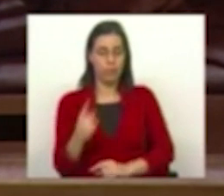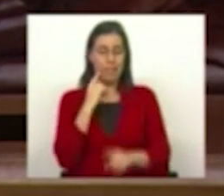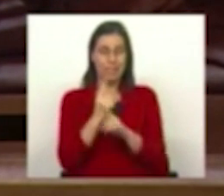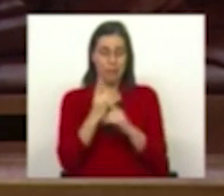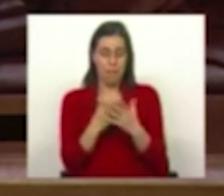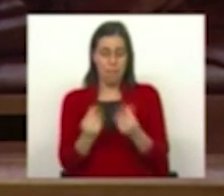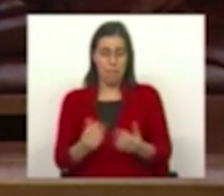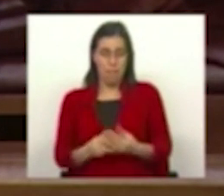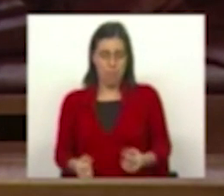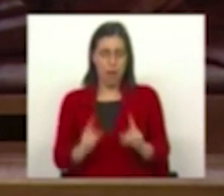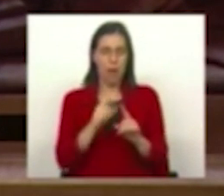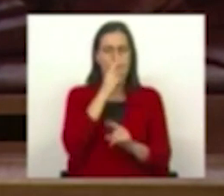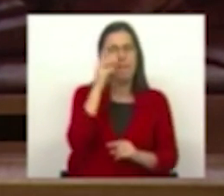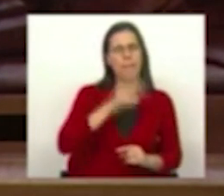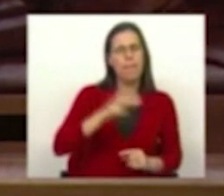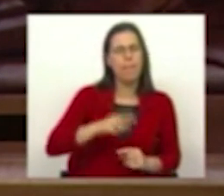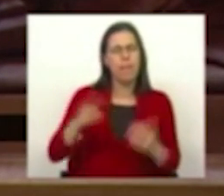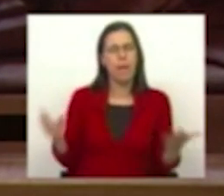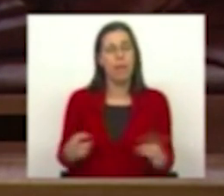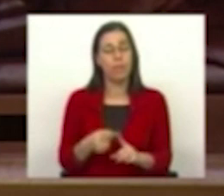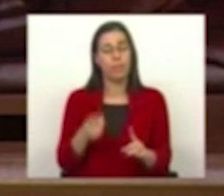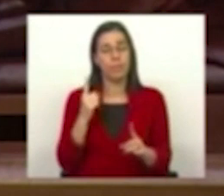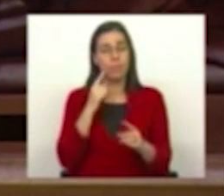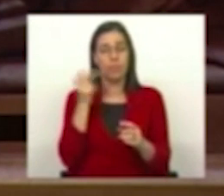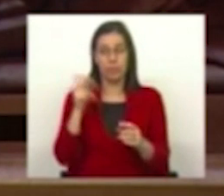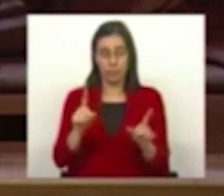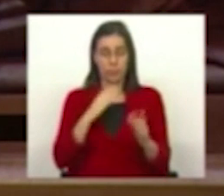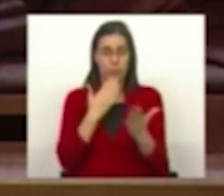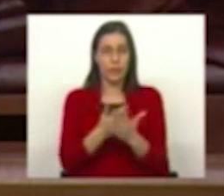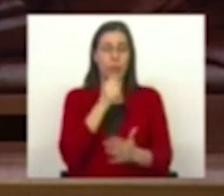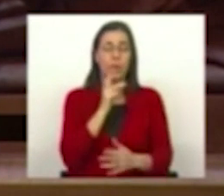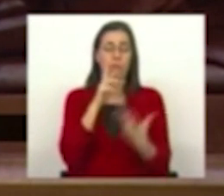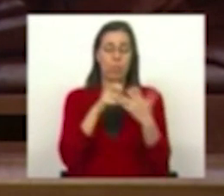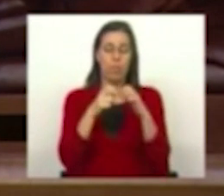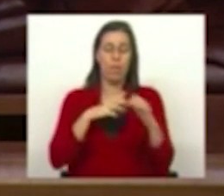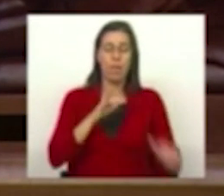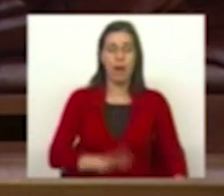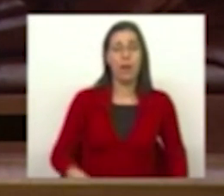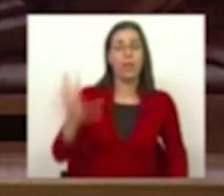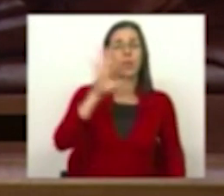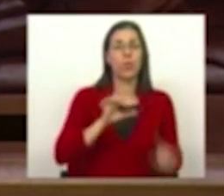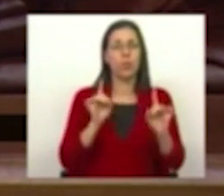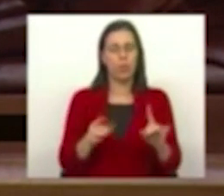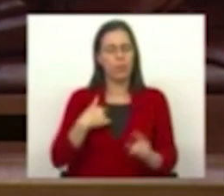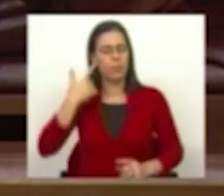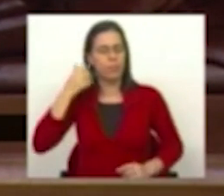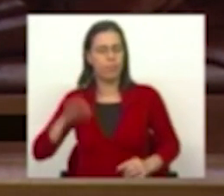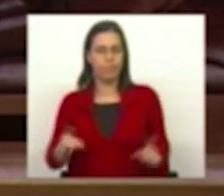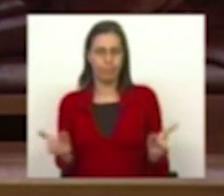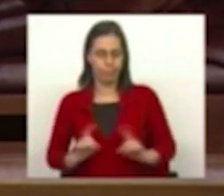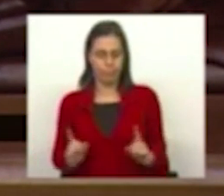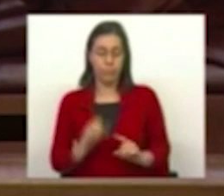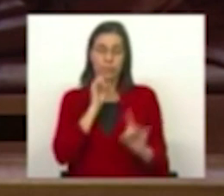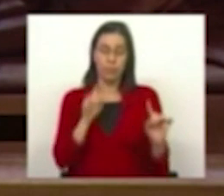tais meios, os tais milhões, não deixariam de aparecer para dar resposta aos problemas nacionais. Não ignoramos